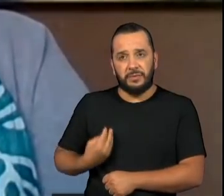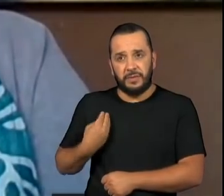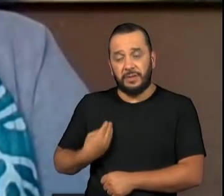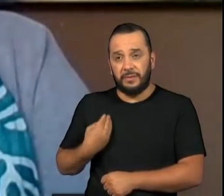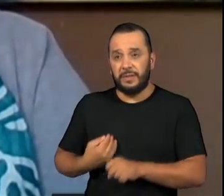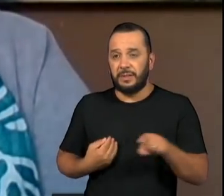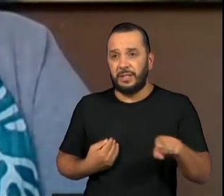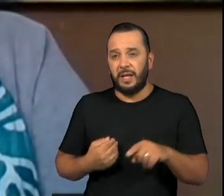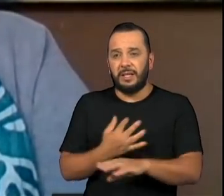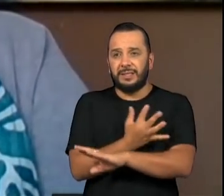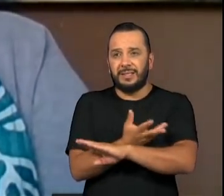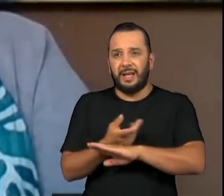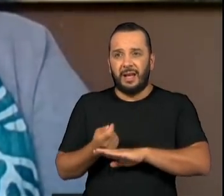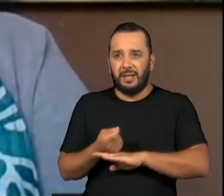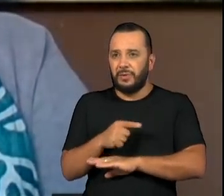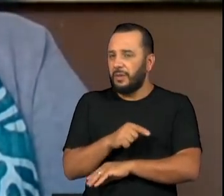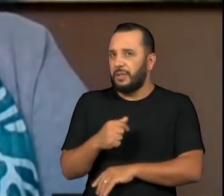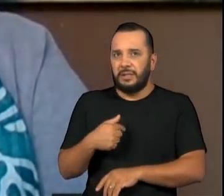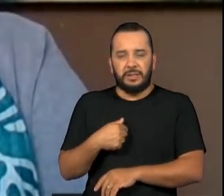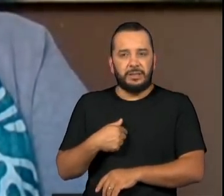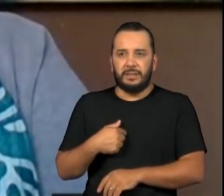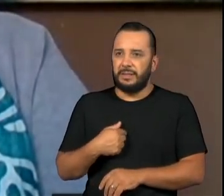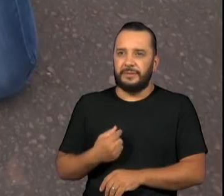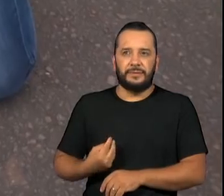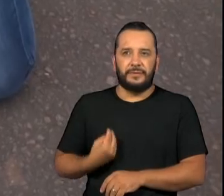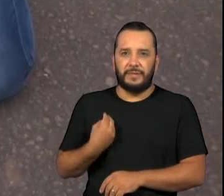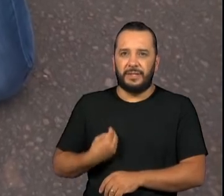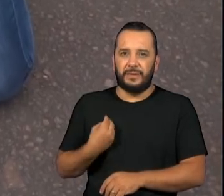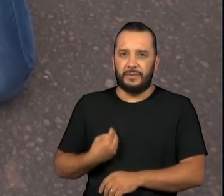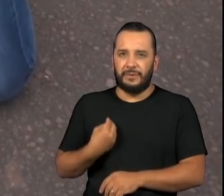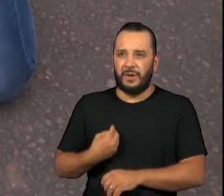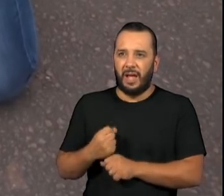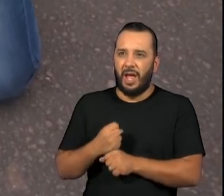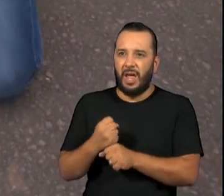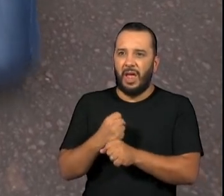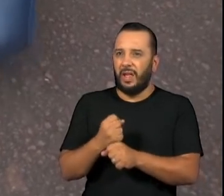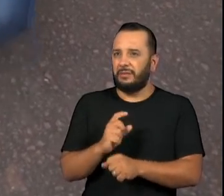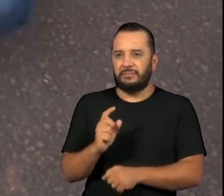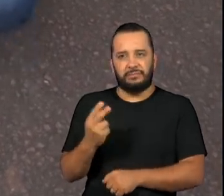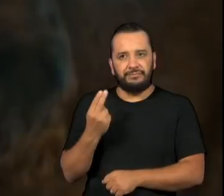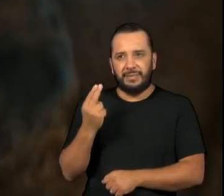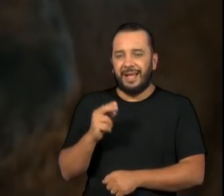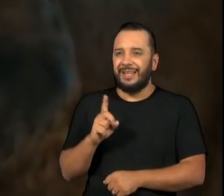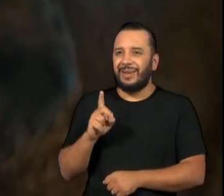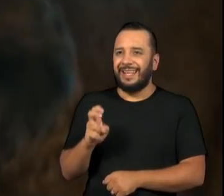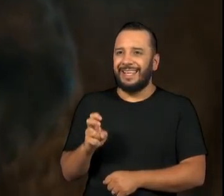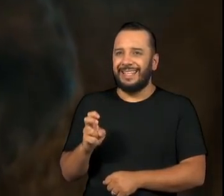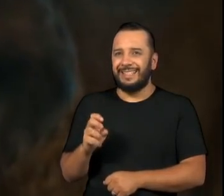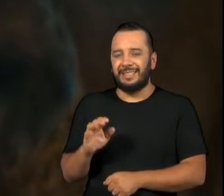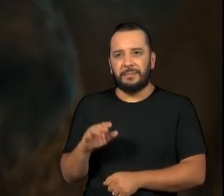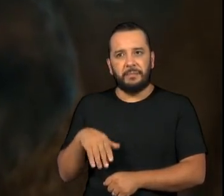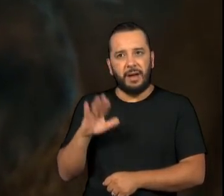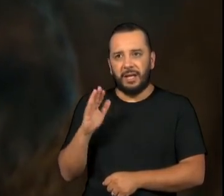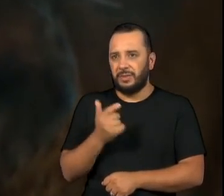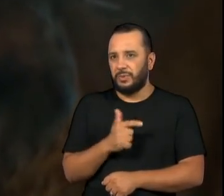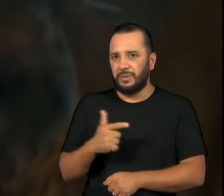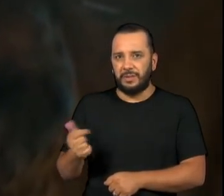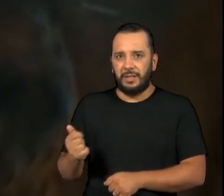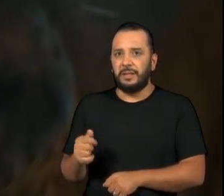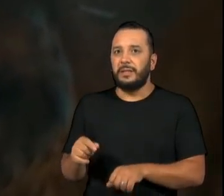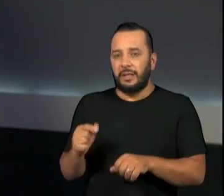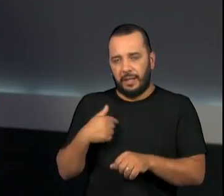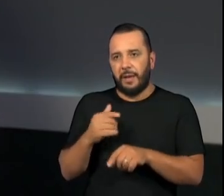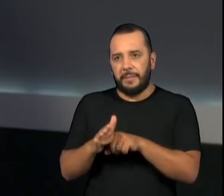No Cerrado nós não encontramos nenhum indivíduo com mais de 15, 16. Essa estimativa é feita pela